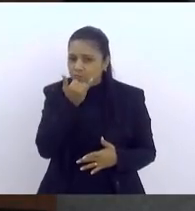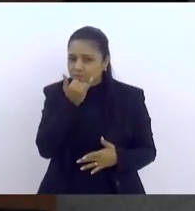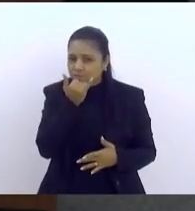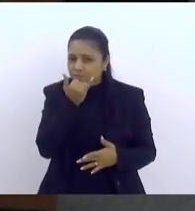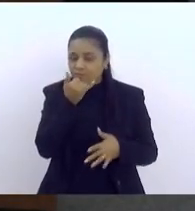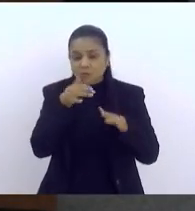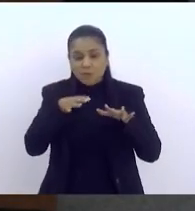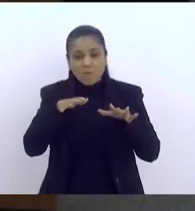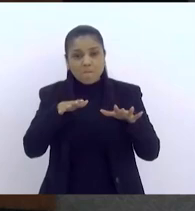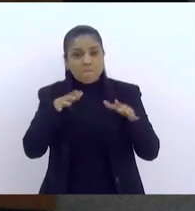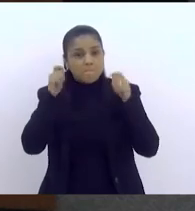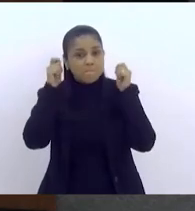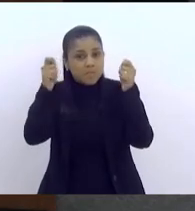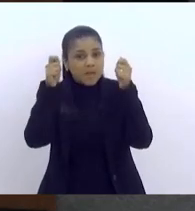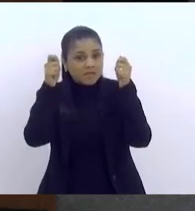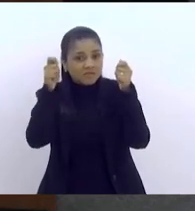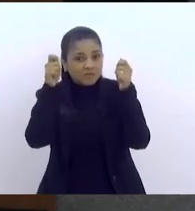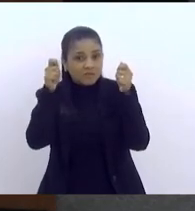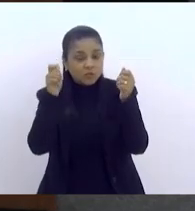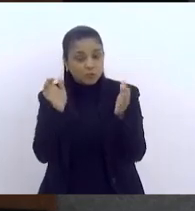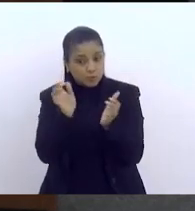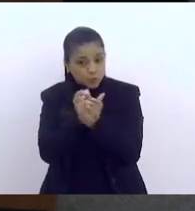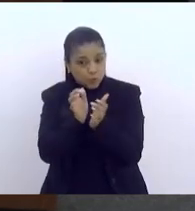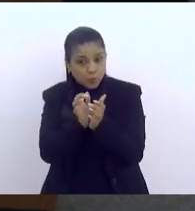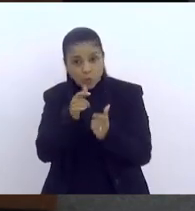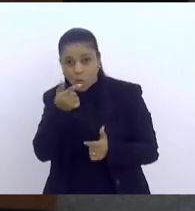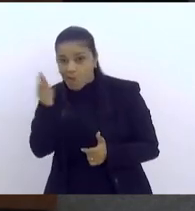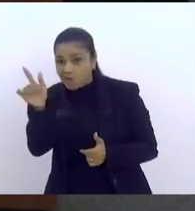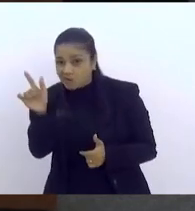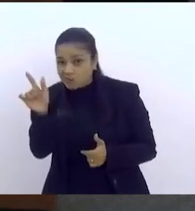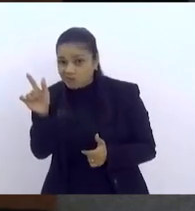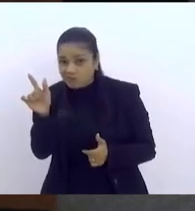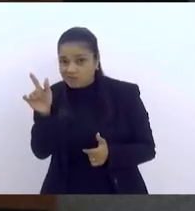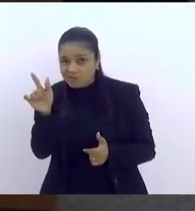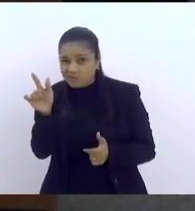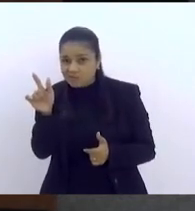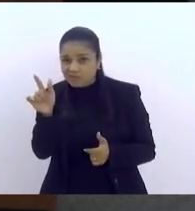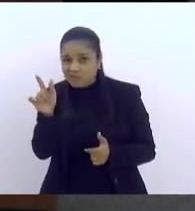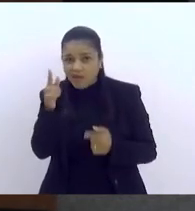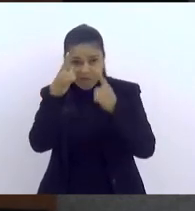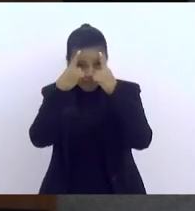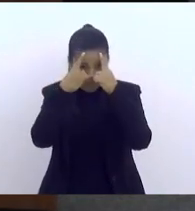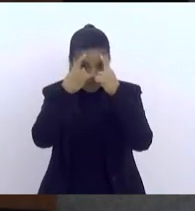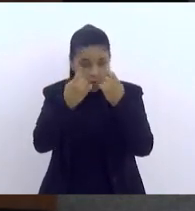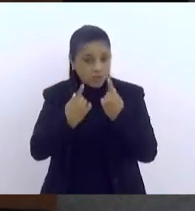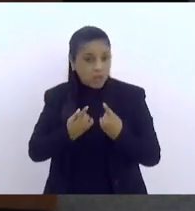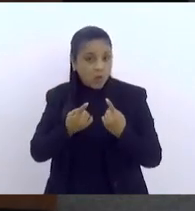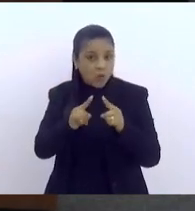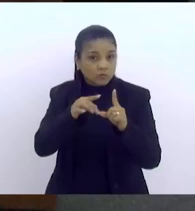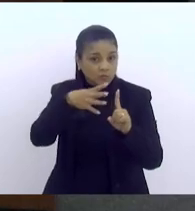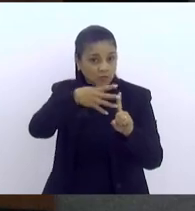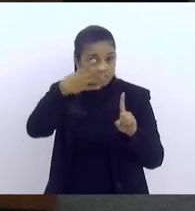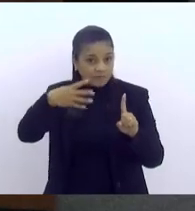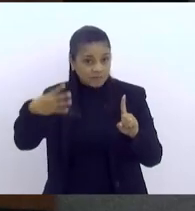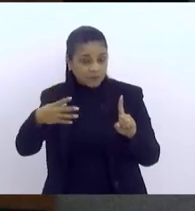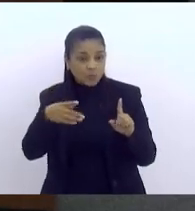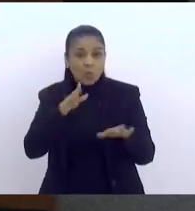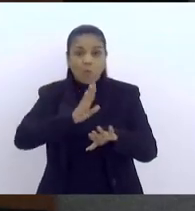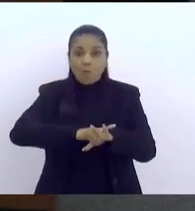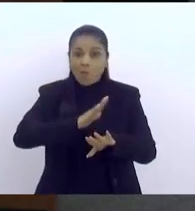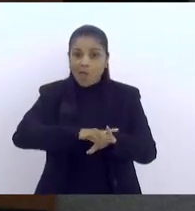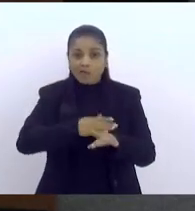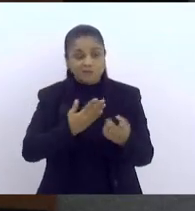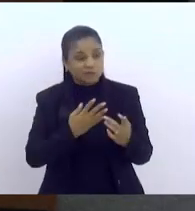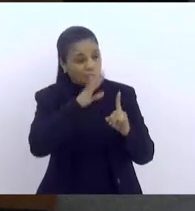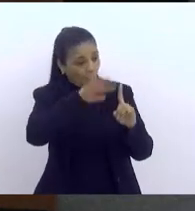uma manifestação que foi feita por outro grupo? Será que a gente vai continuar violentando os LGBTs até nesse momento, na hora que eles vão ser homenageados? A gente